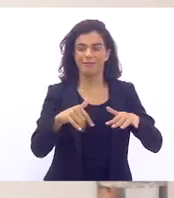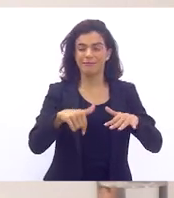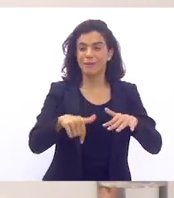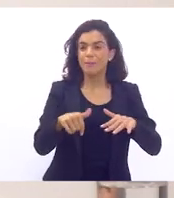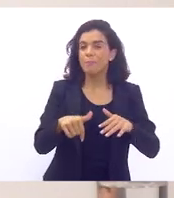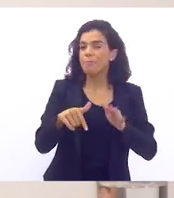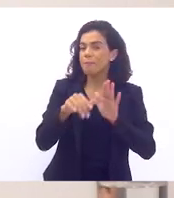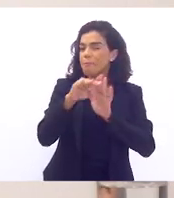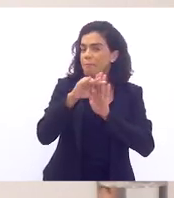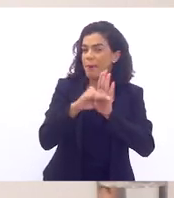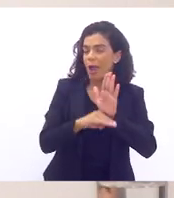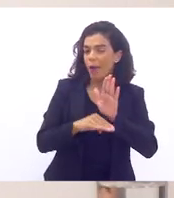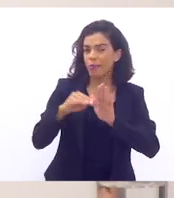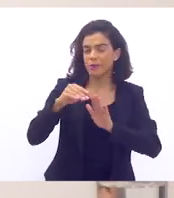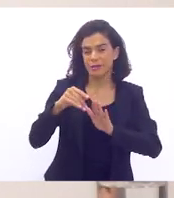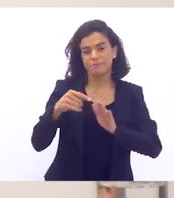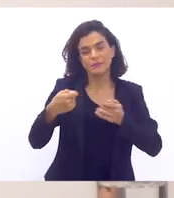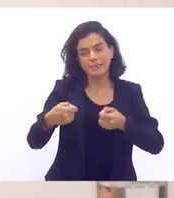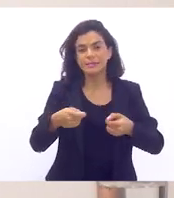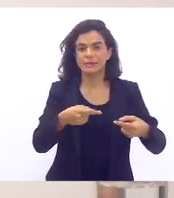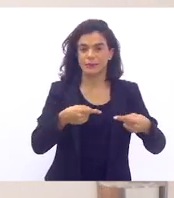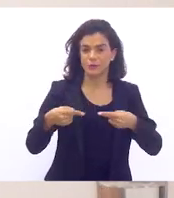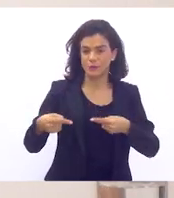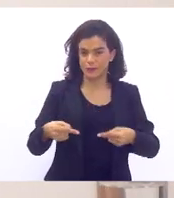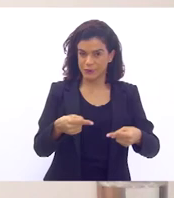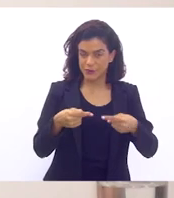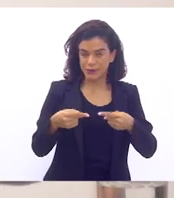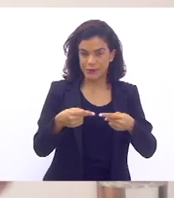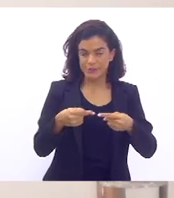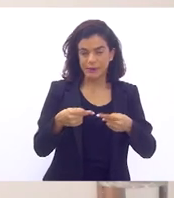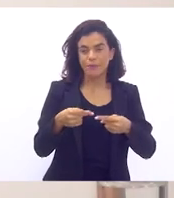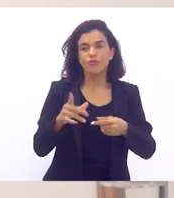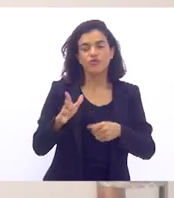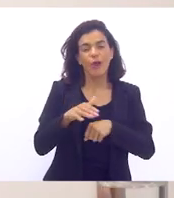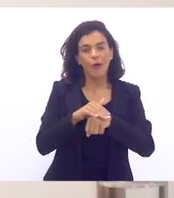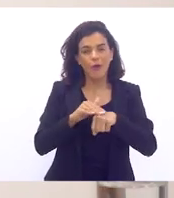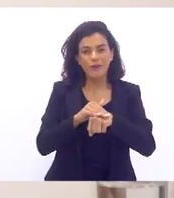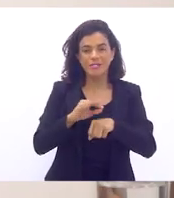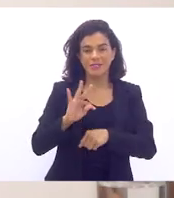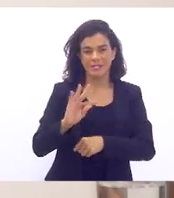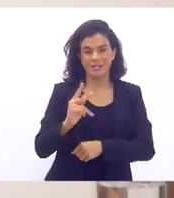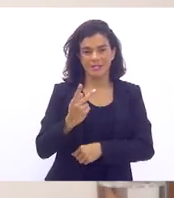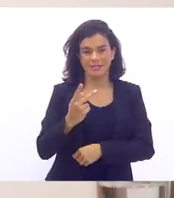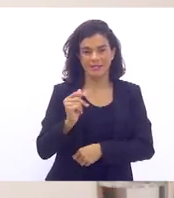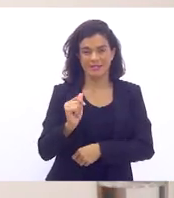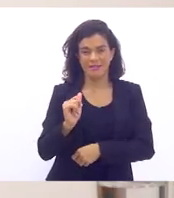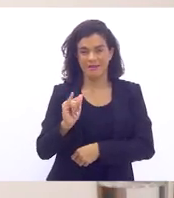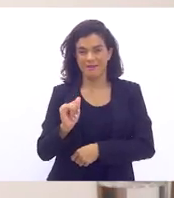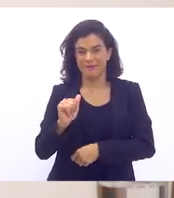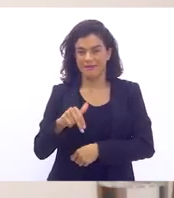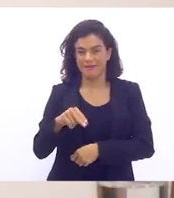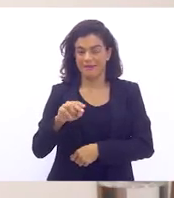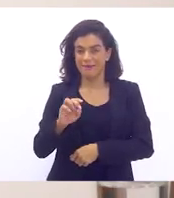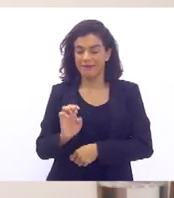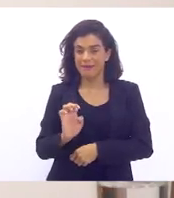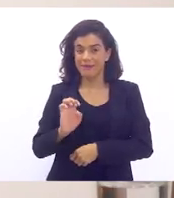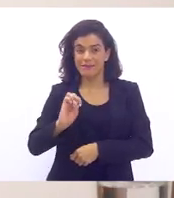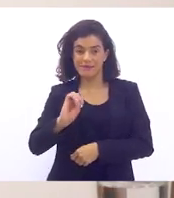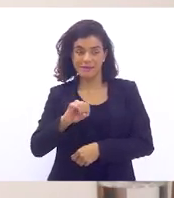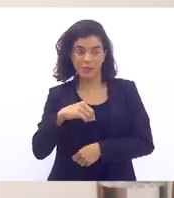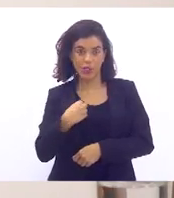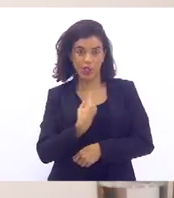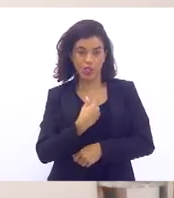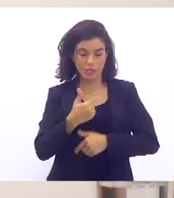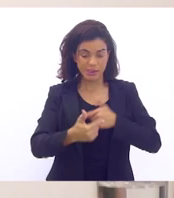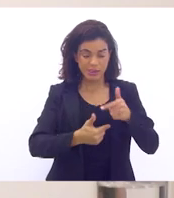dessas pautas tão importante porque como eu falo todas as vezes falei com a Taiane também é se a gente tiver